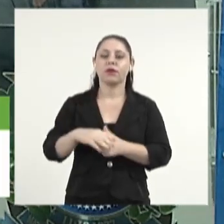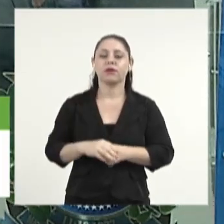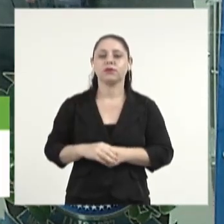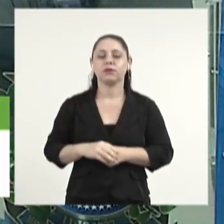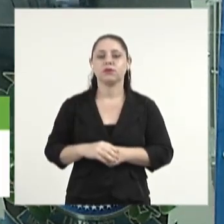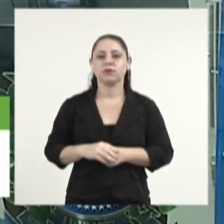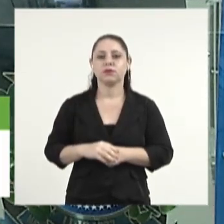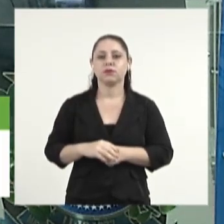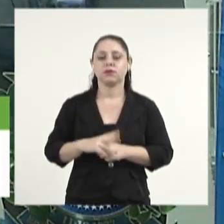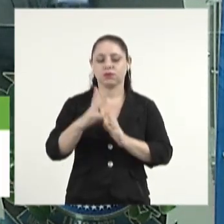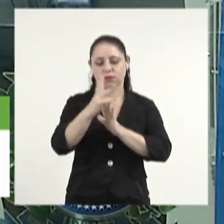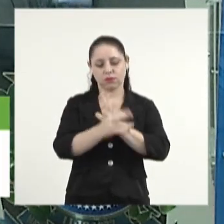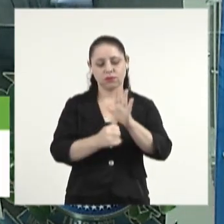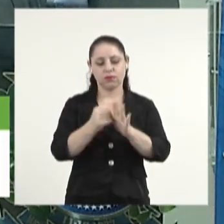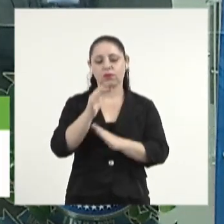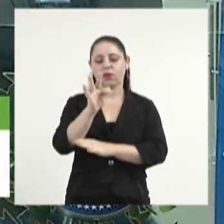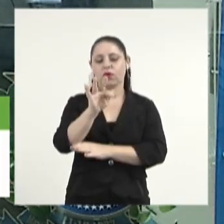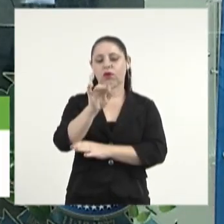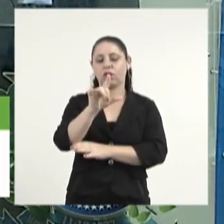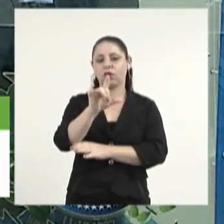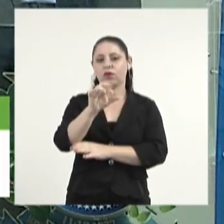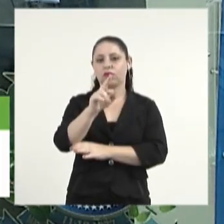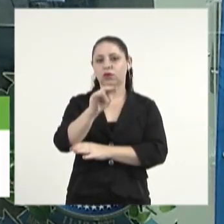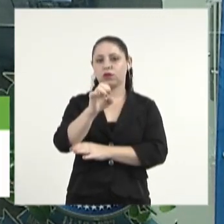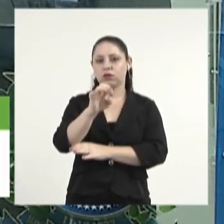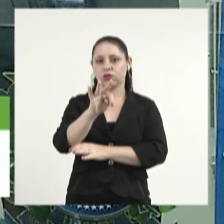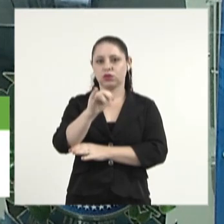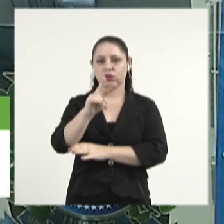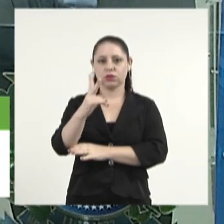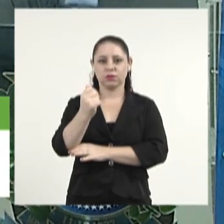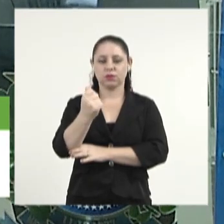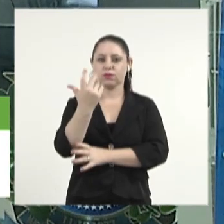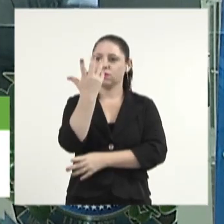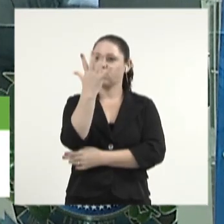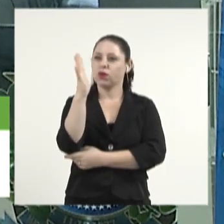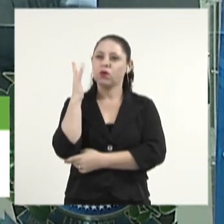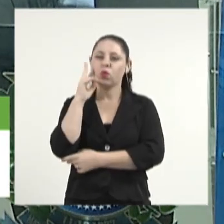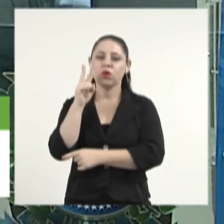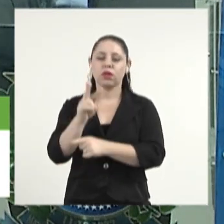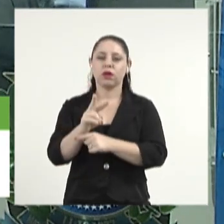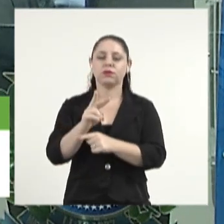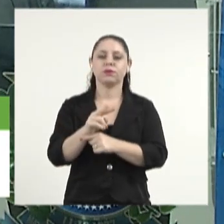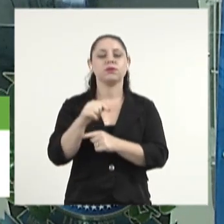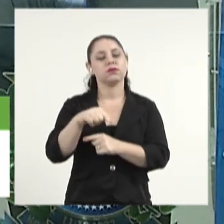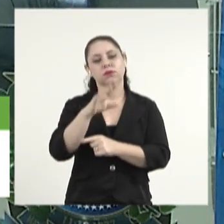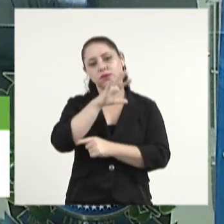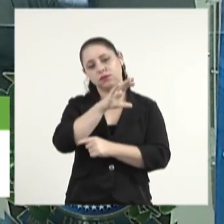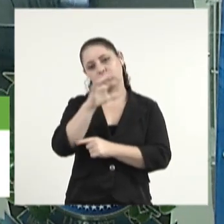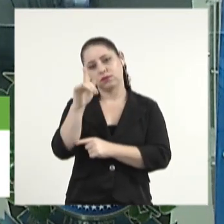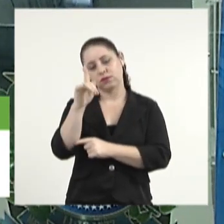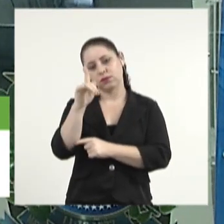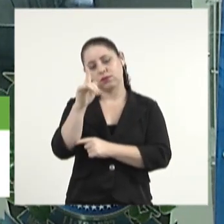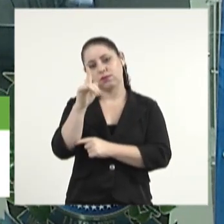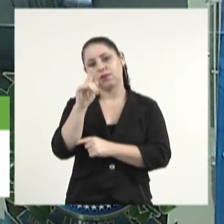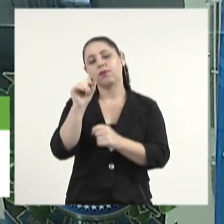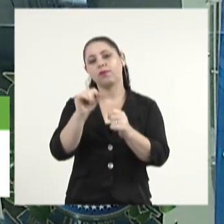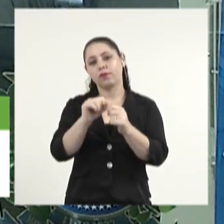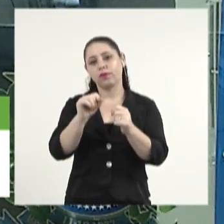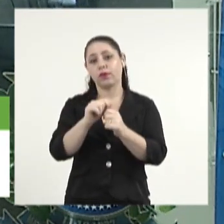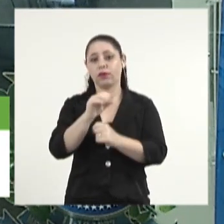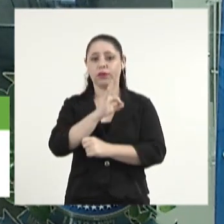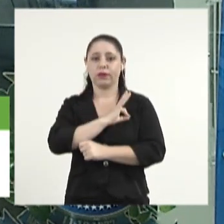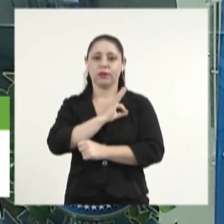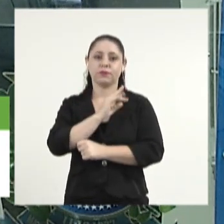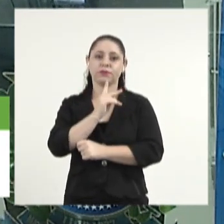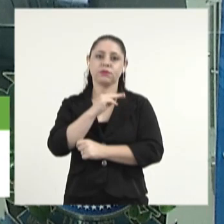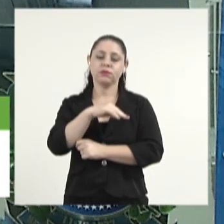projeto Florestinha é um projeto muito conhecido aqui em Mato Grosso do Sul, aqui em Campo Grande também, não seria diferente. É executado pela Polícia